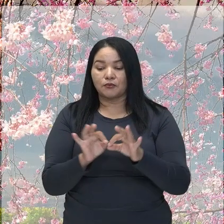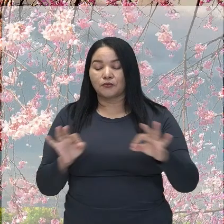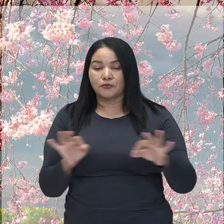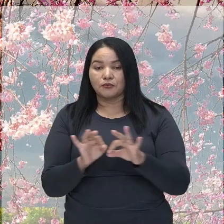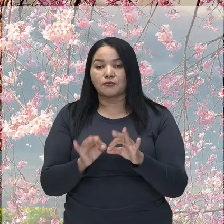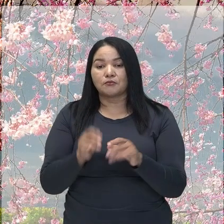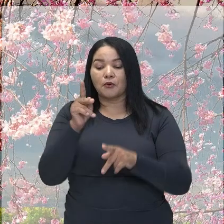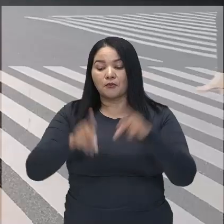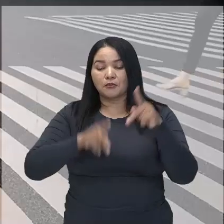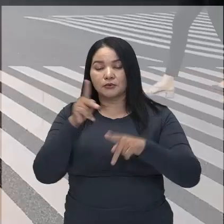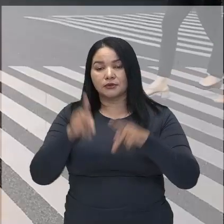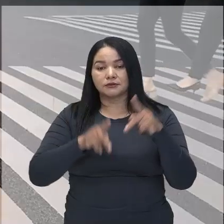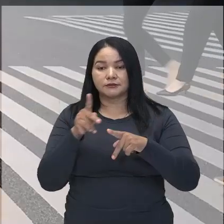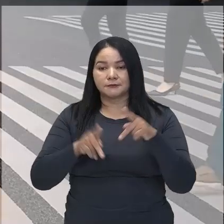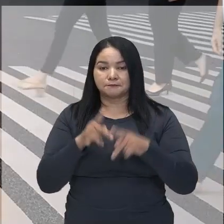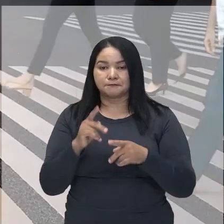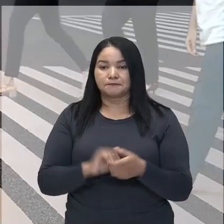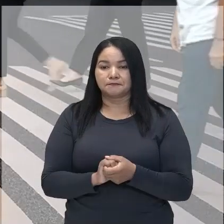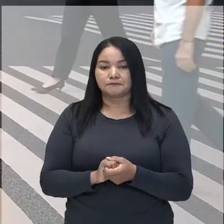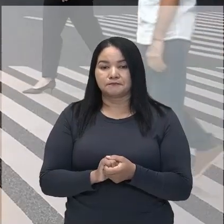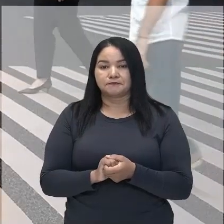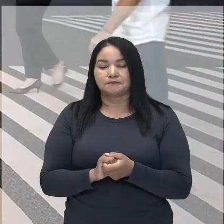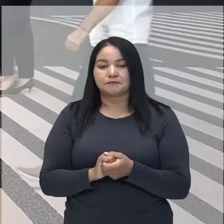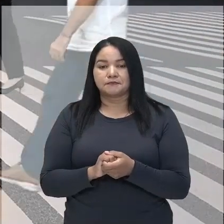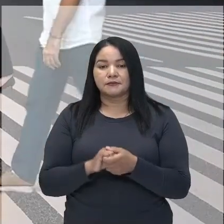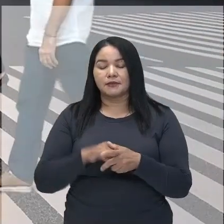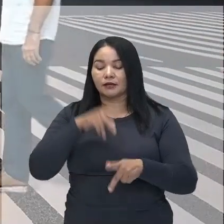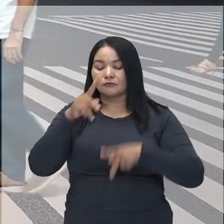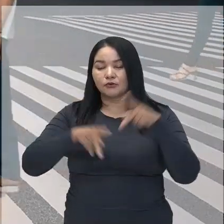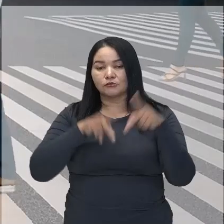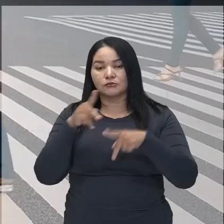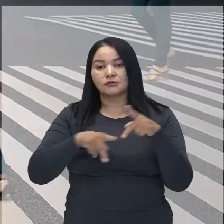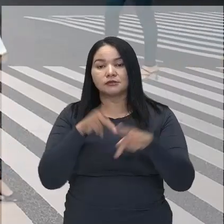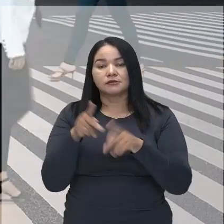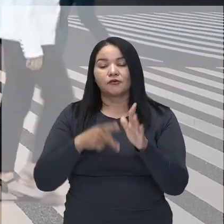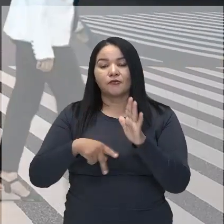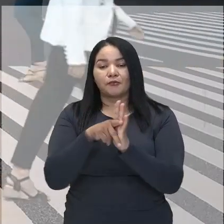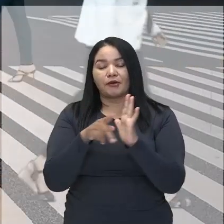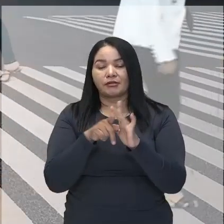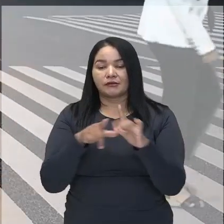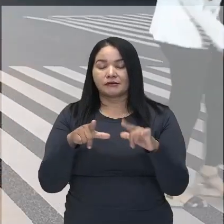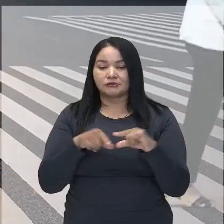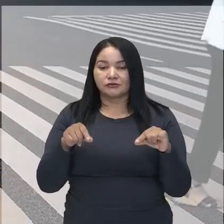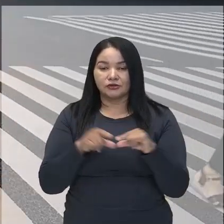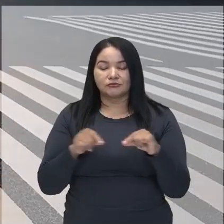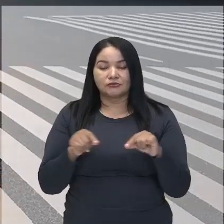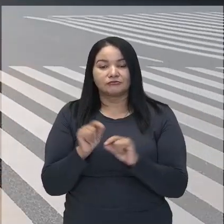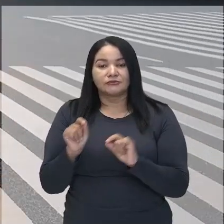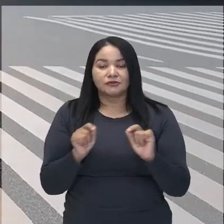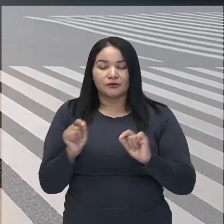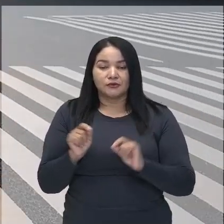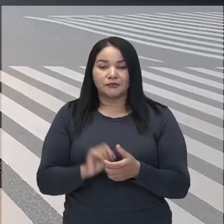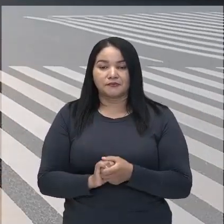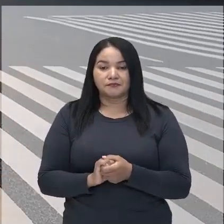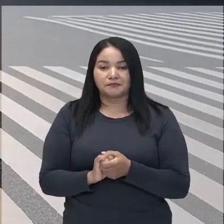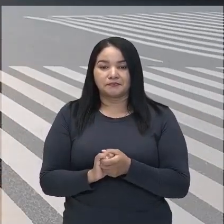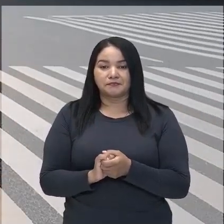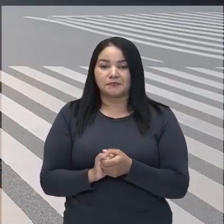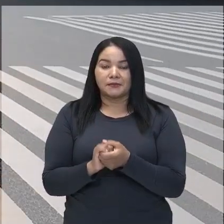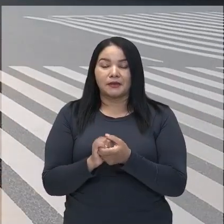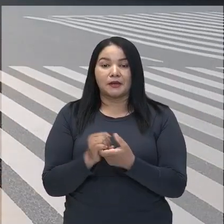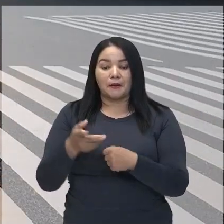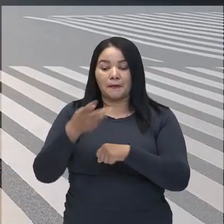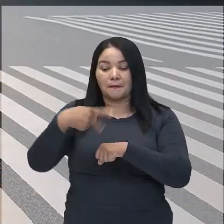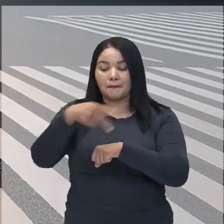A população do Japão, né? Se considerar num país insular,